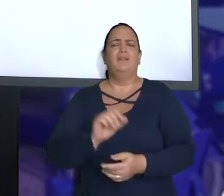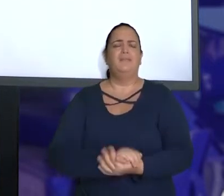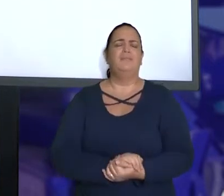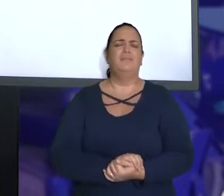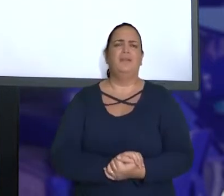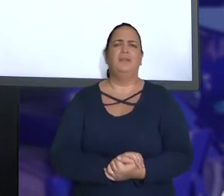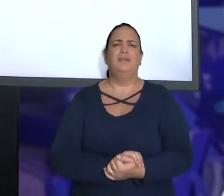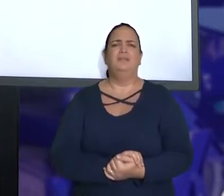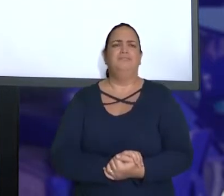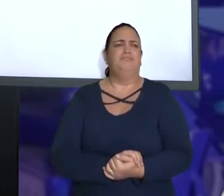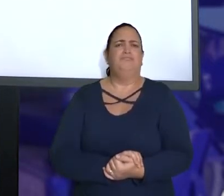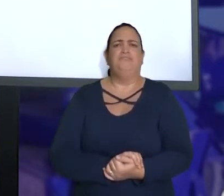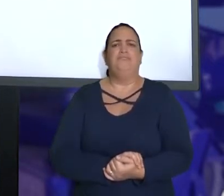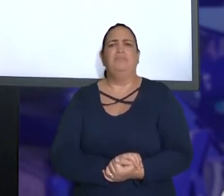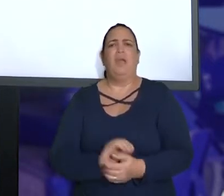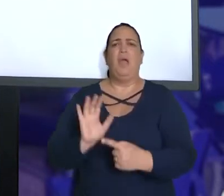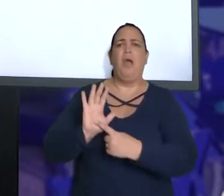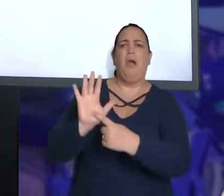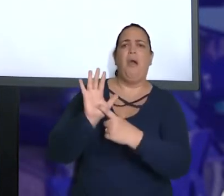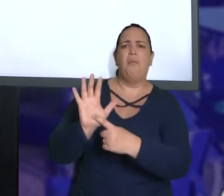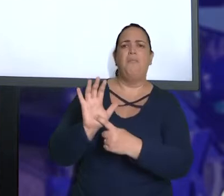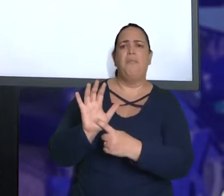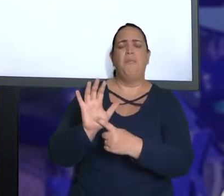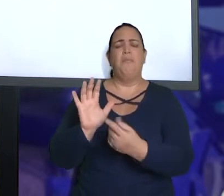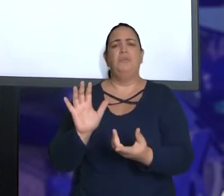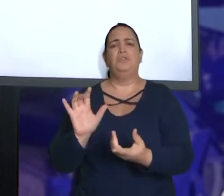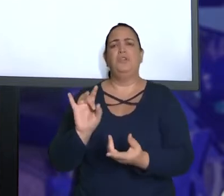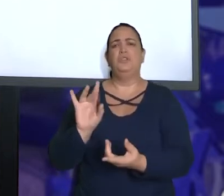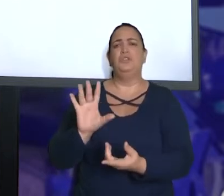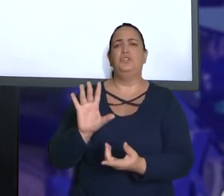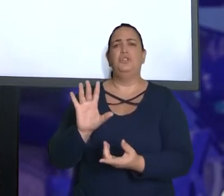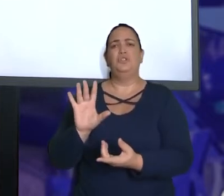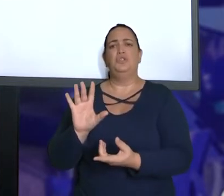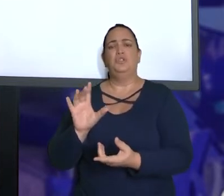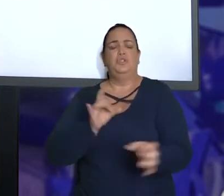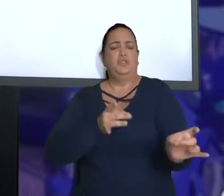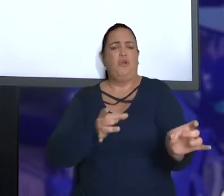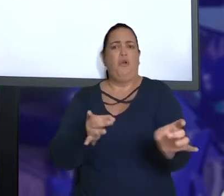Livraria Cultura ela vai passar agora a atender seu público